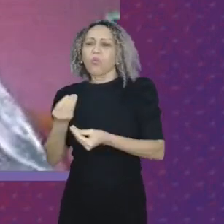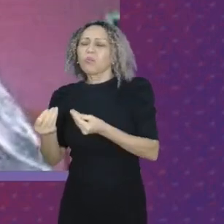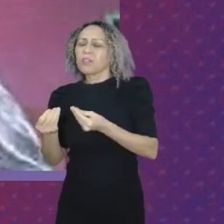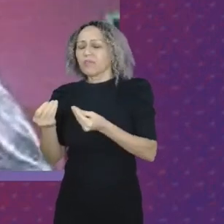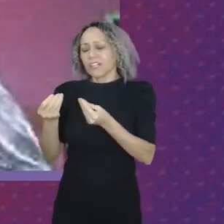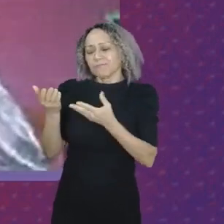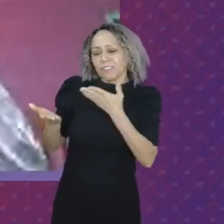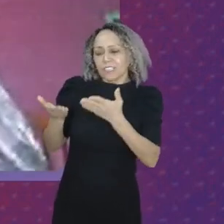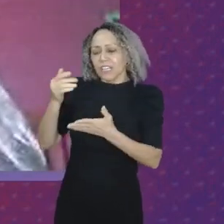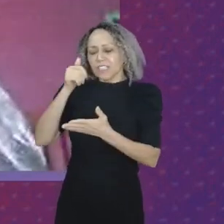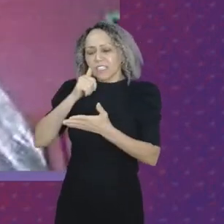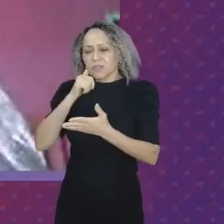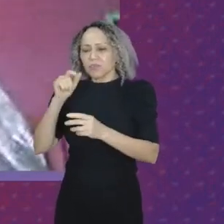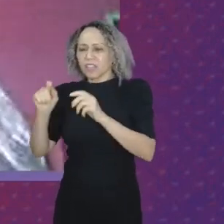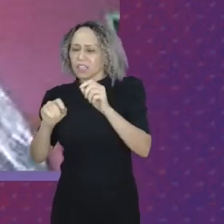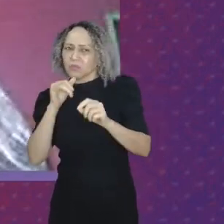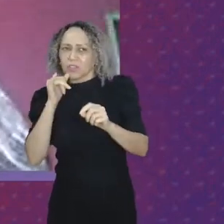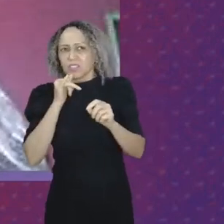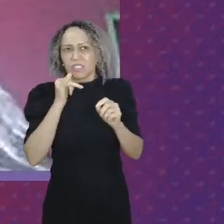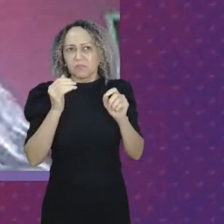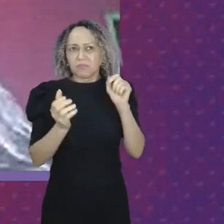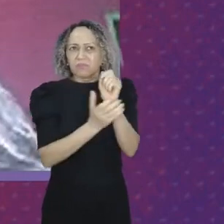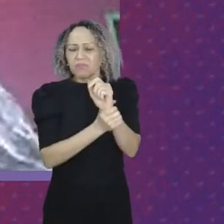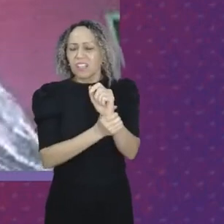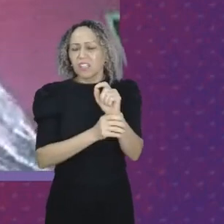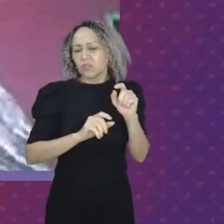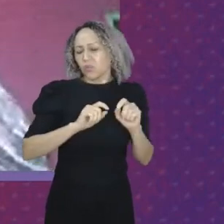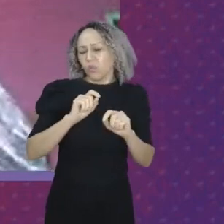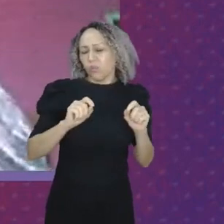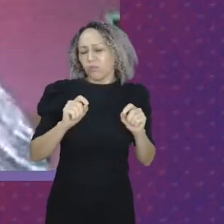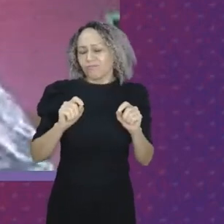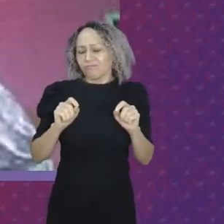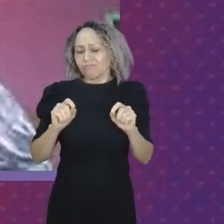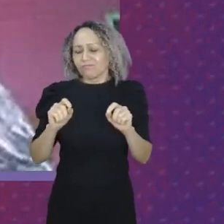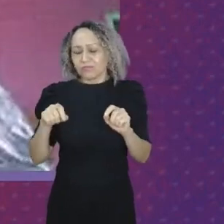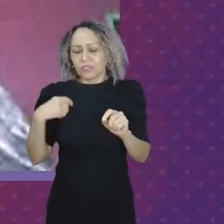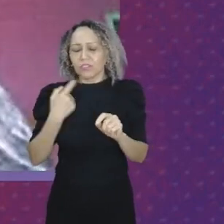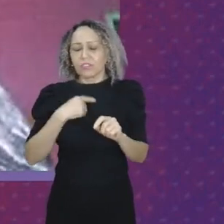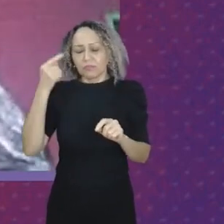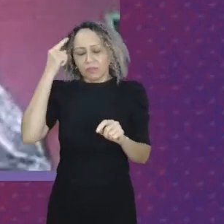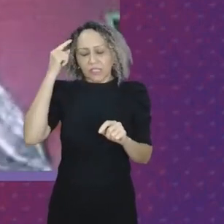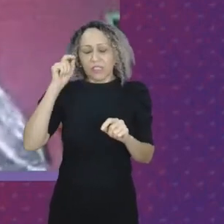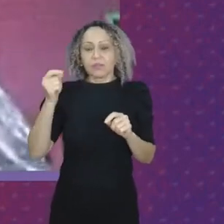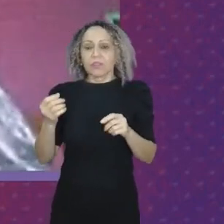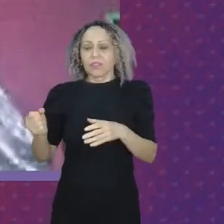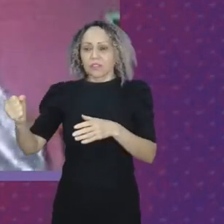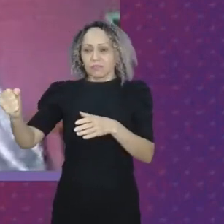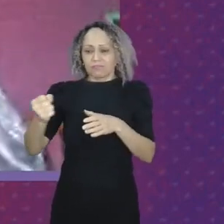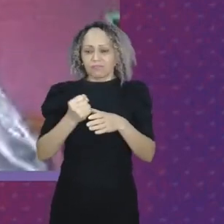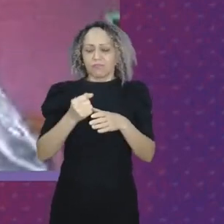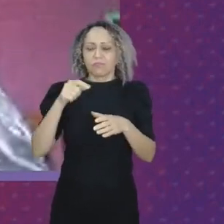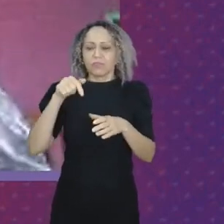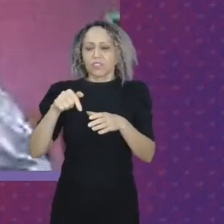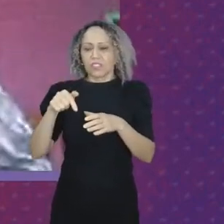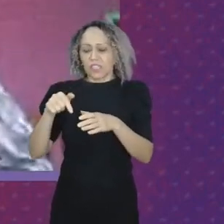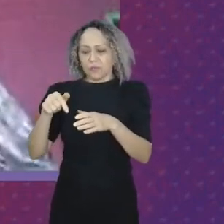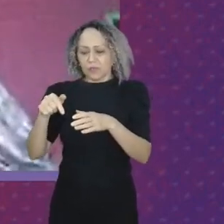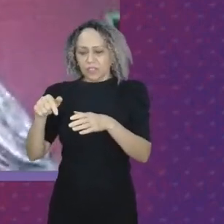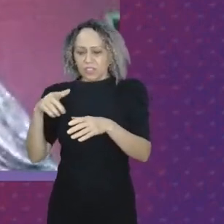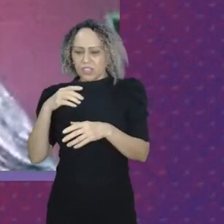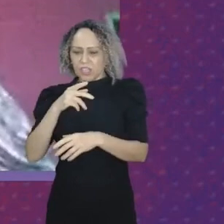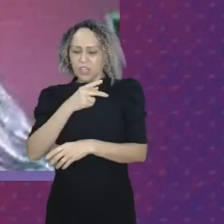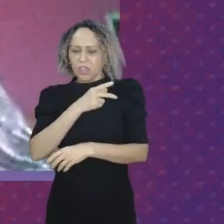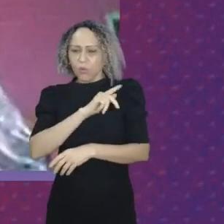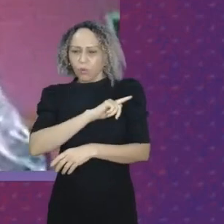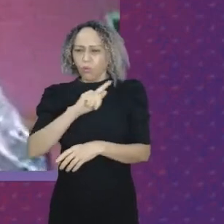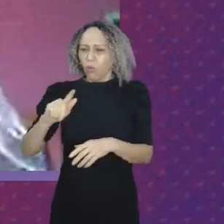caso, sobretudo, da segurança pública, o que a gente vê é que quando a gente traz para um universo do Estado mínimo, e aí pensando que